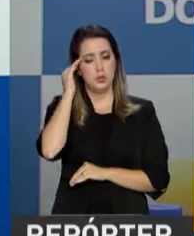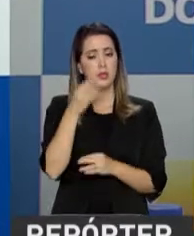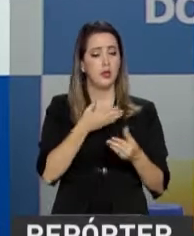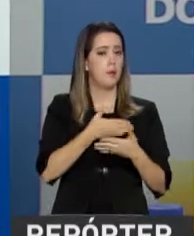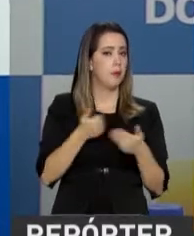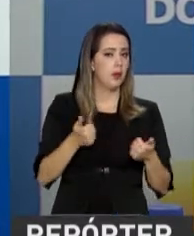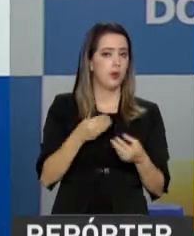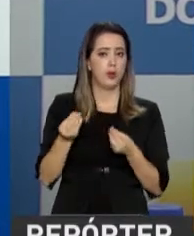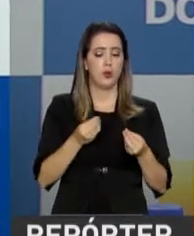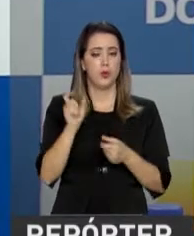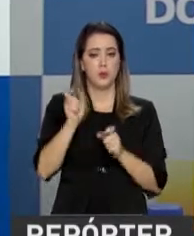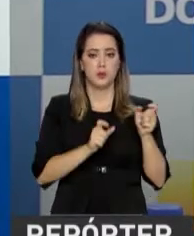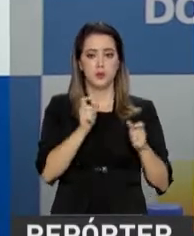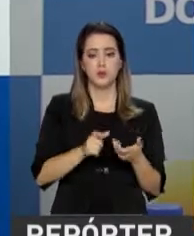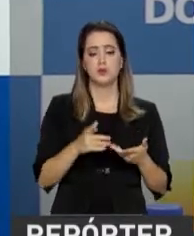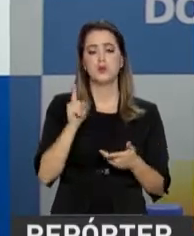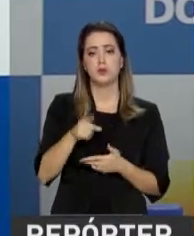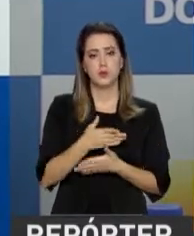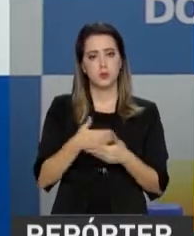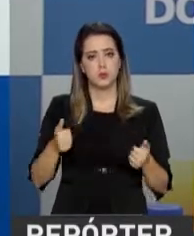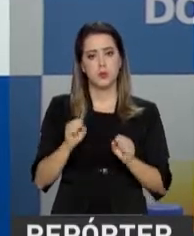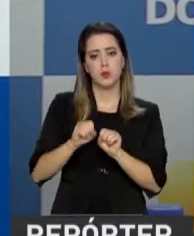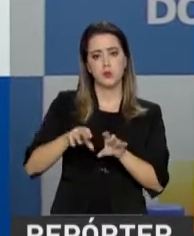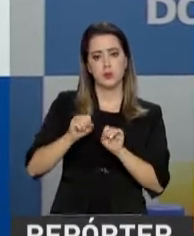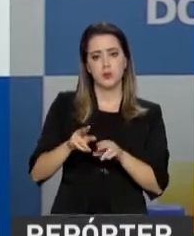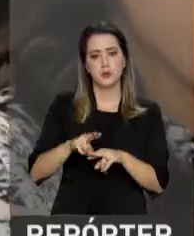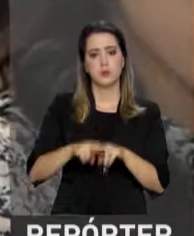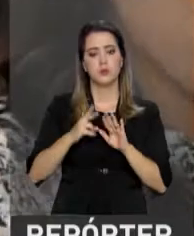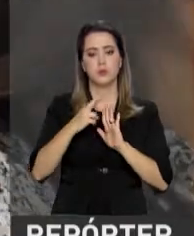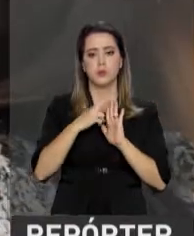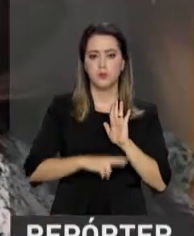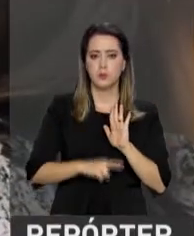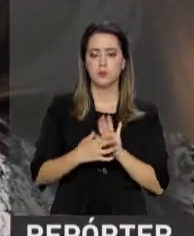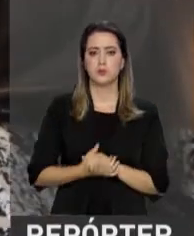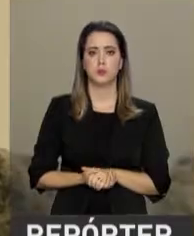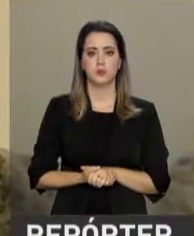do consumidor ele melhor orienta o consumidor por meio de seus relatórios